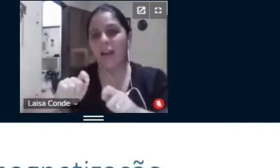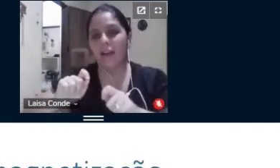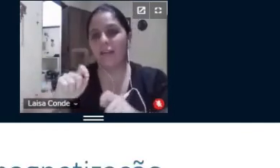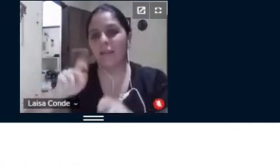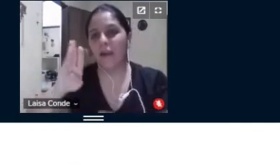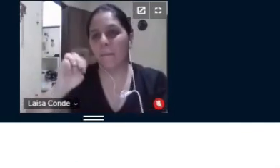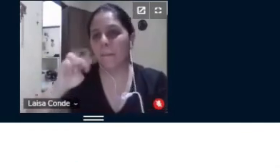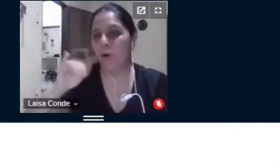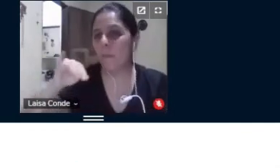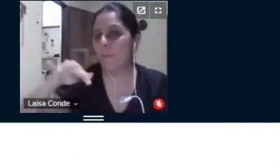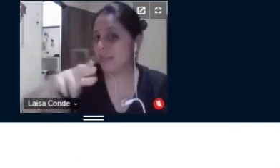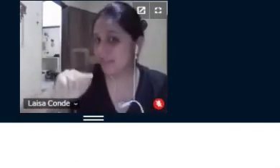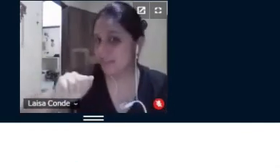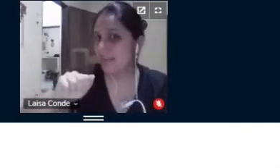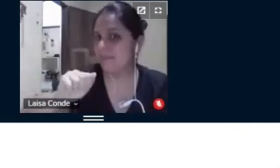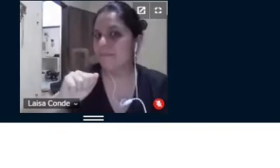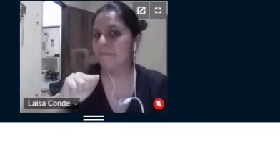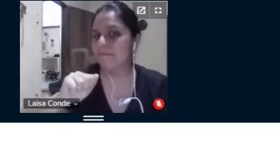tá?